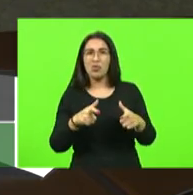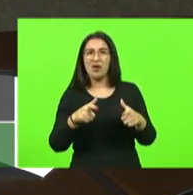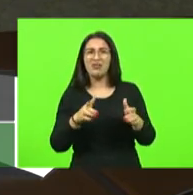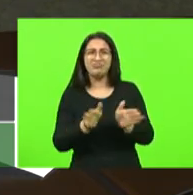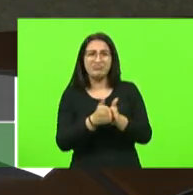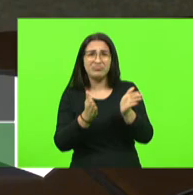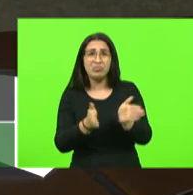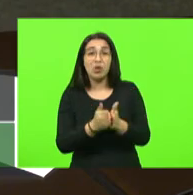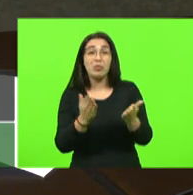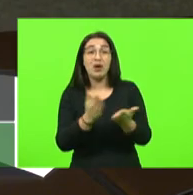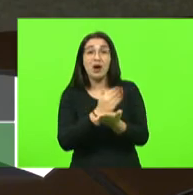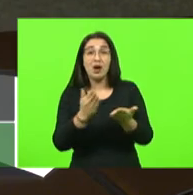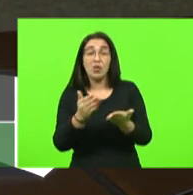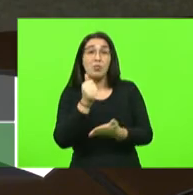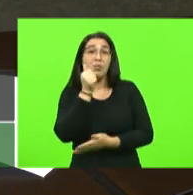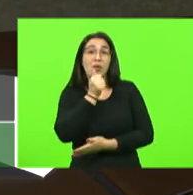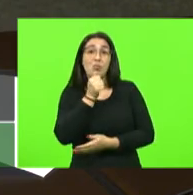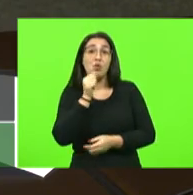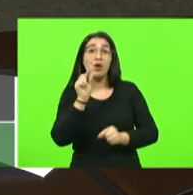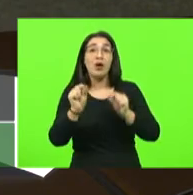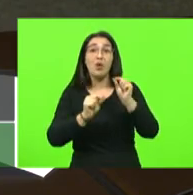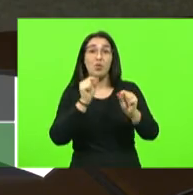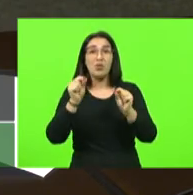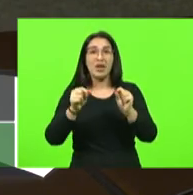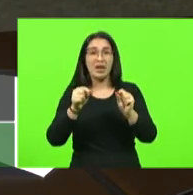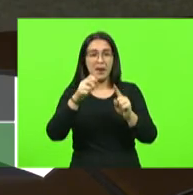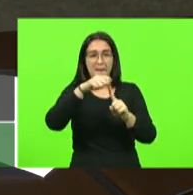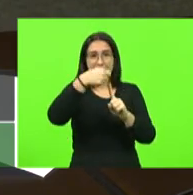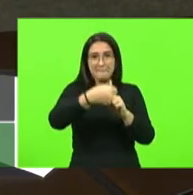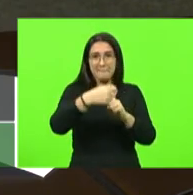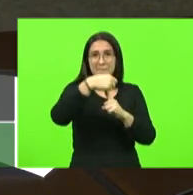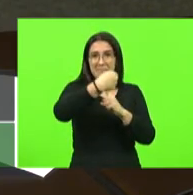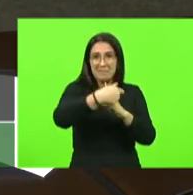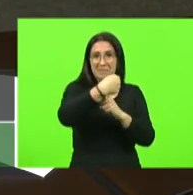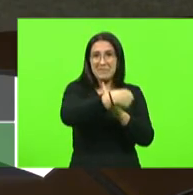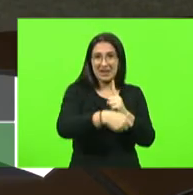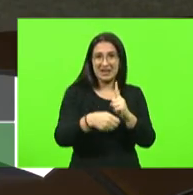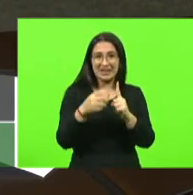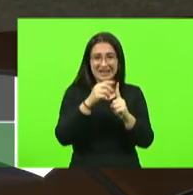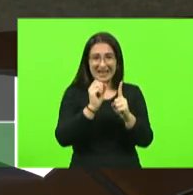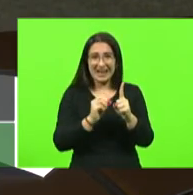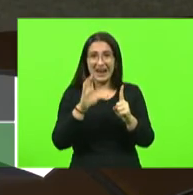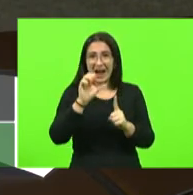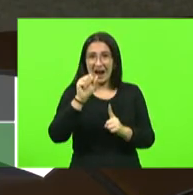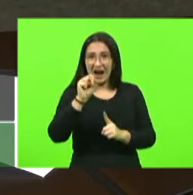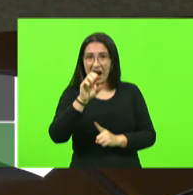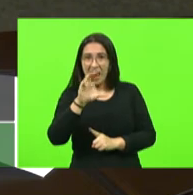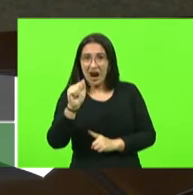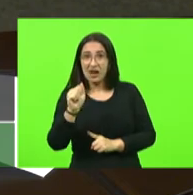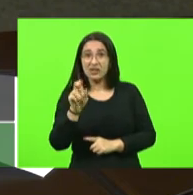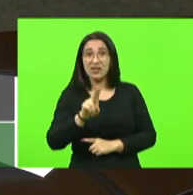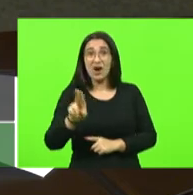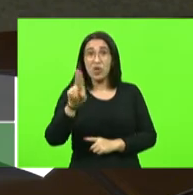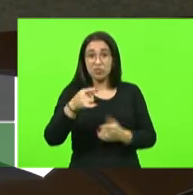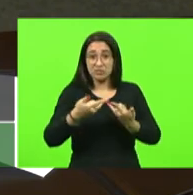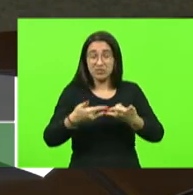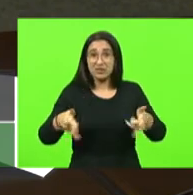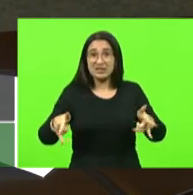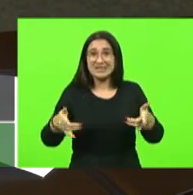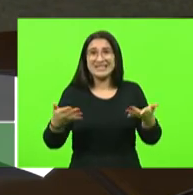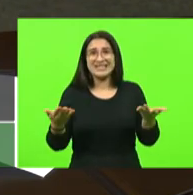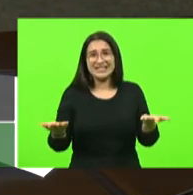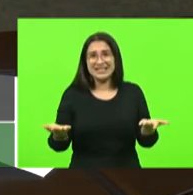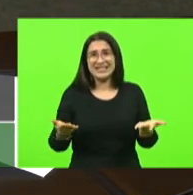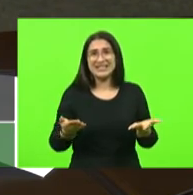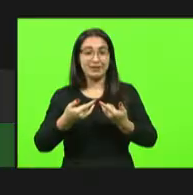usam casca de banana para fazer às vezes de absorvente. Famílias nessa mesma comunidade com 5 filhos que não têm